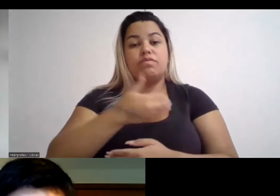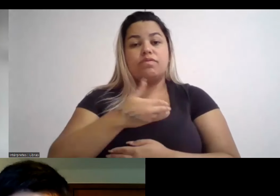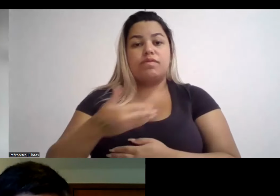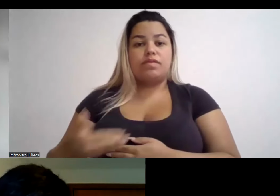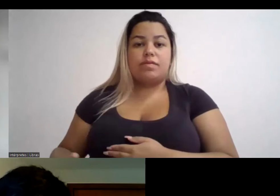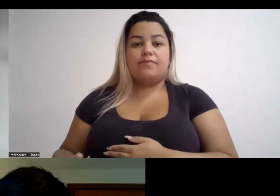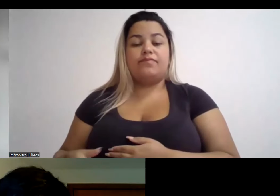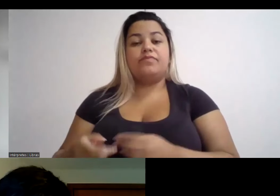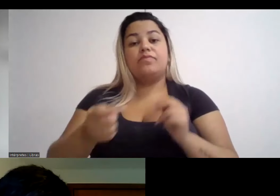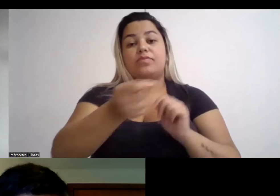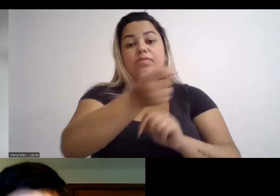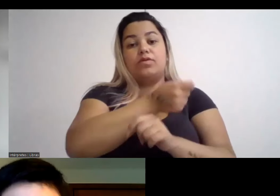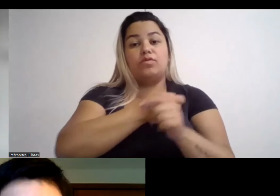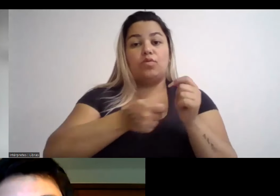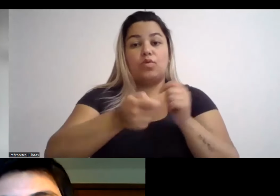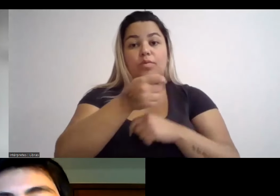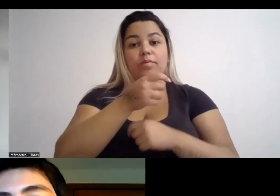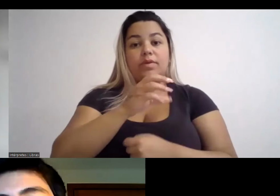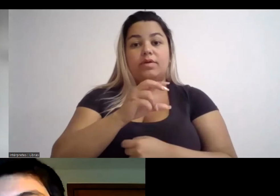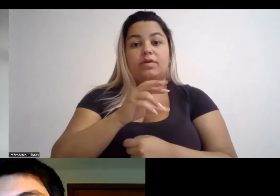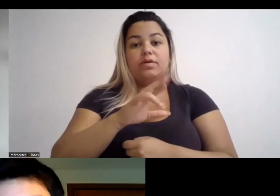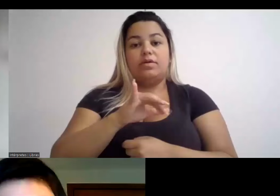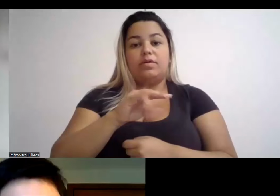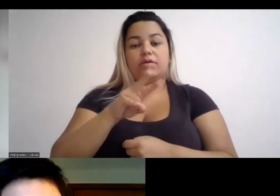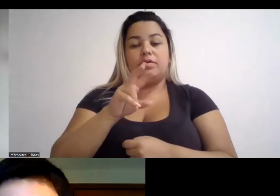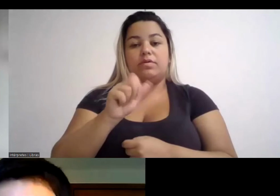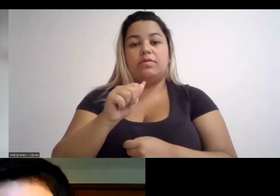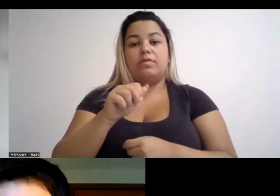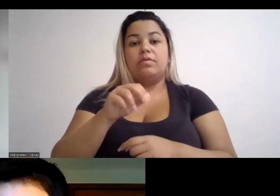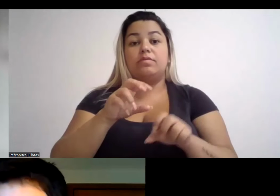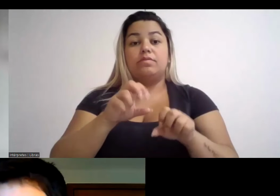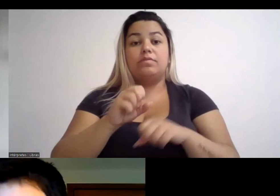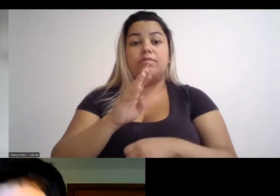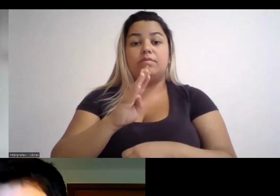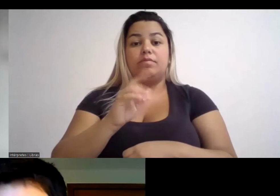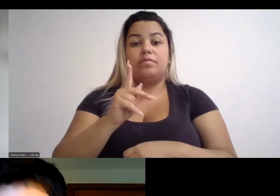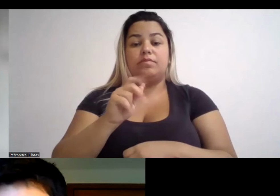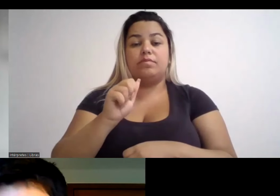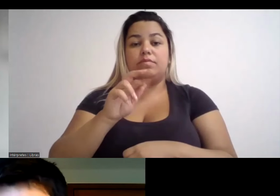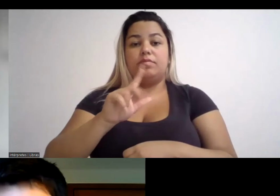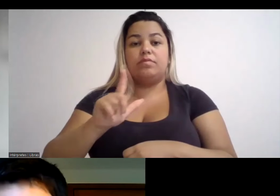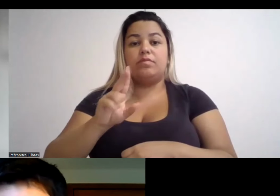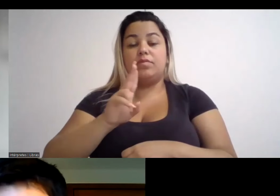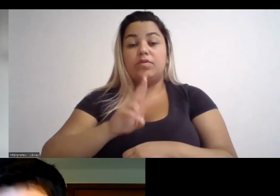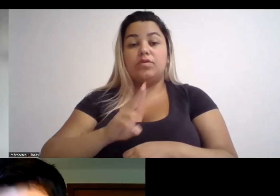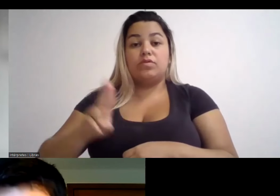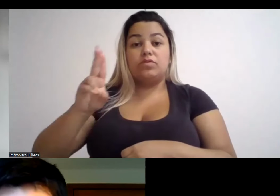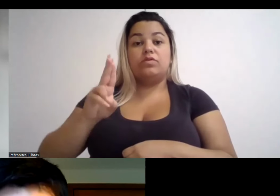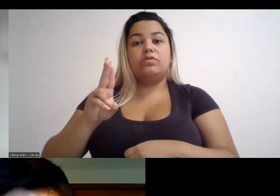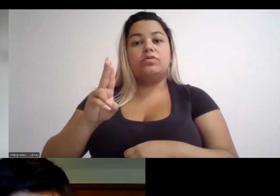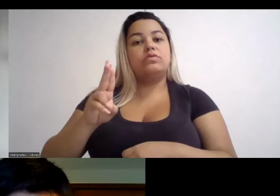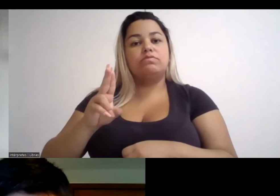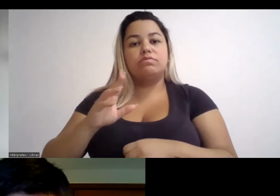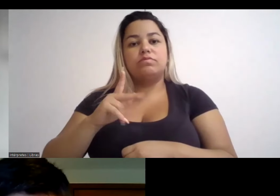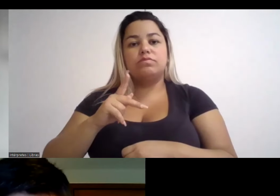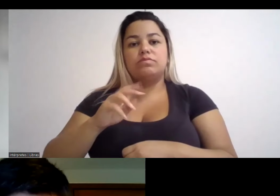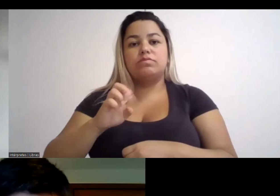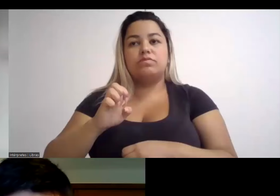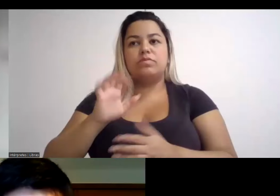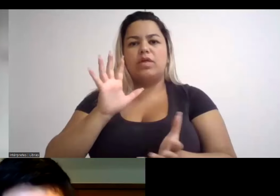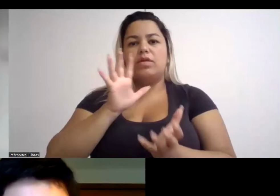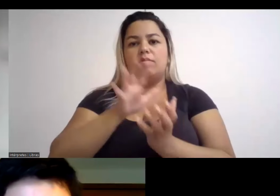economia criativa. A Larissa é bacharel em hotelaria pela Universidade Federal de Pernambuco, especialista em